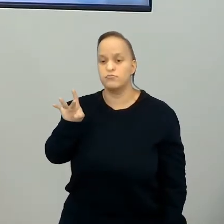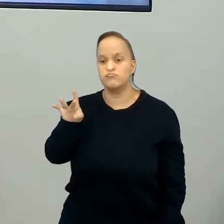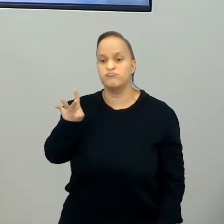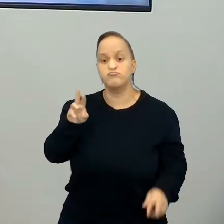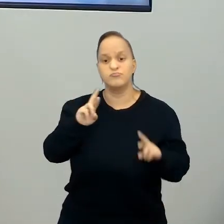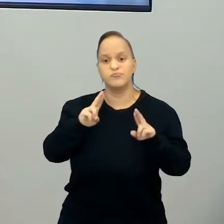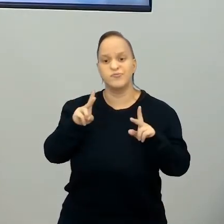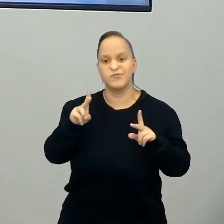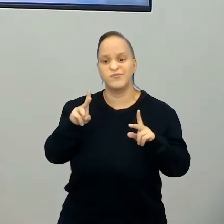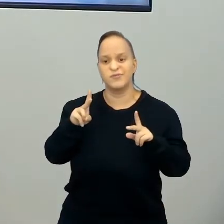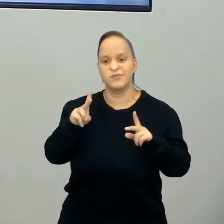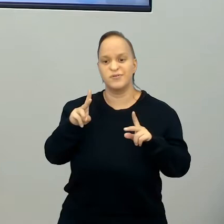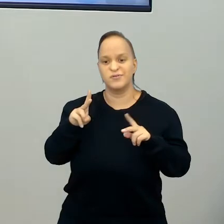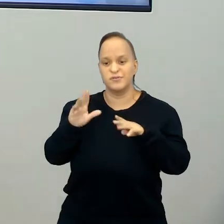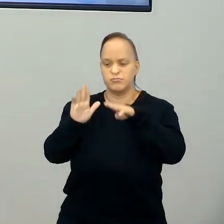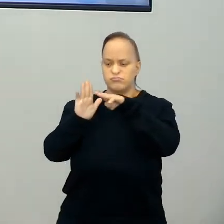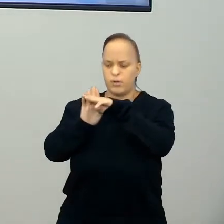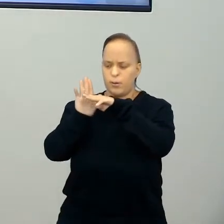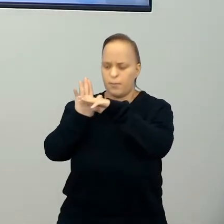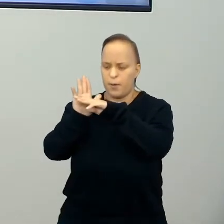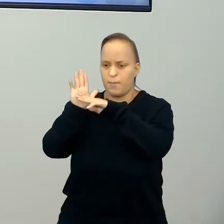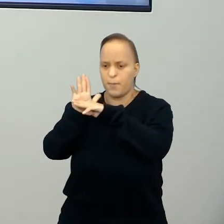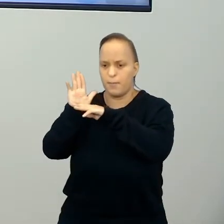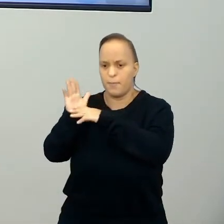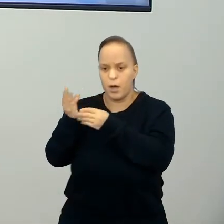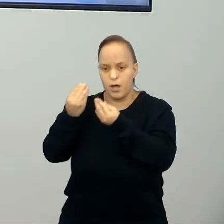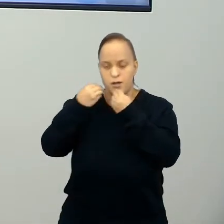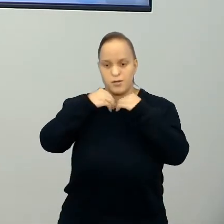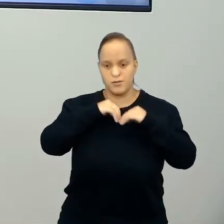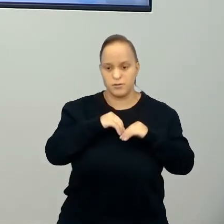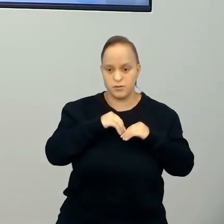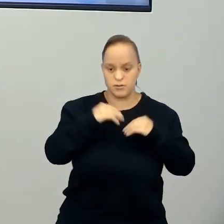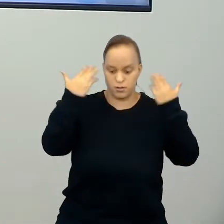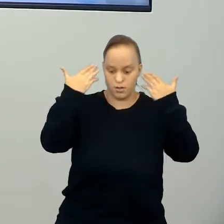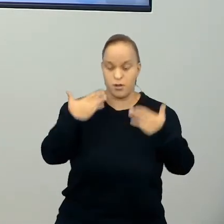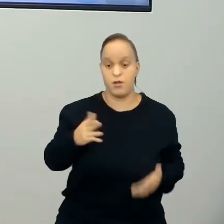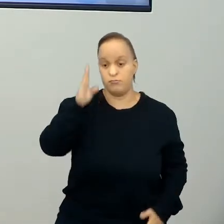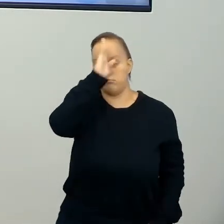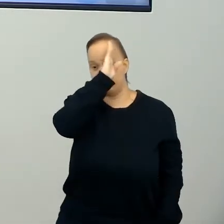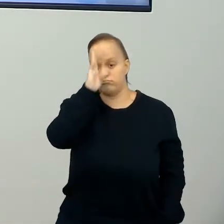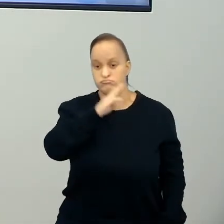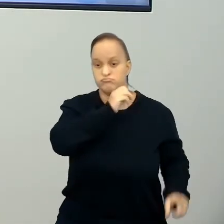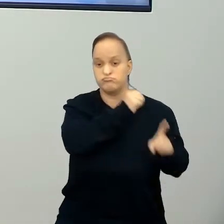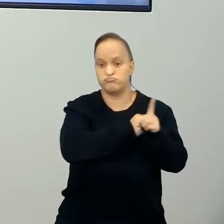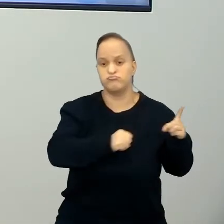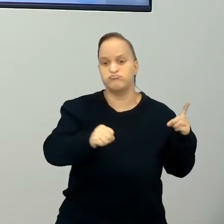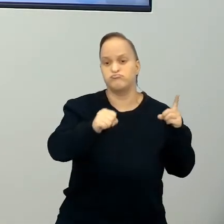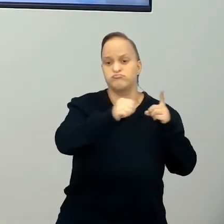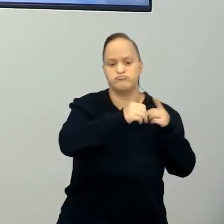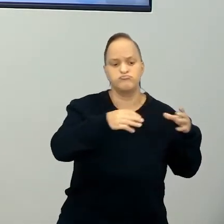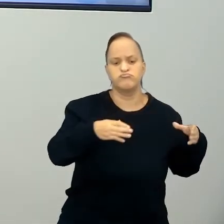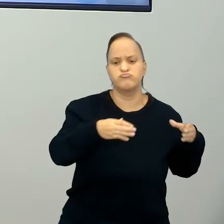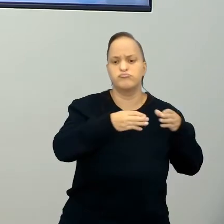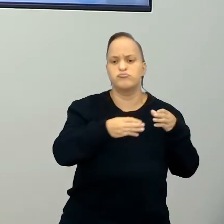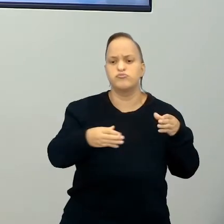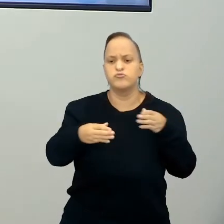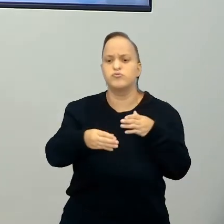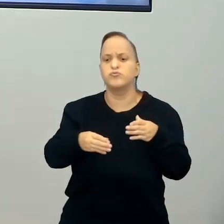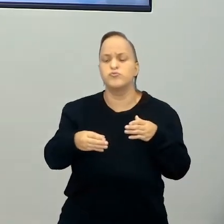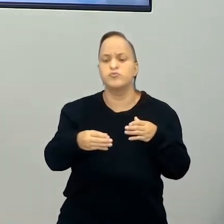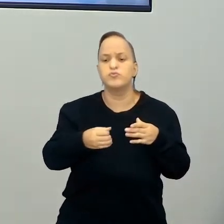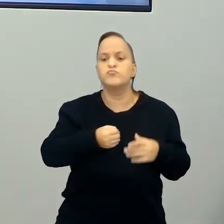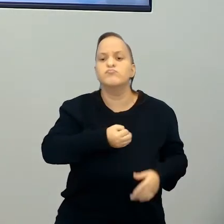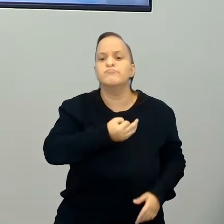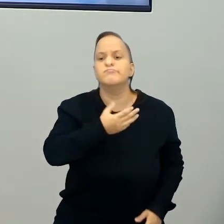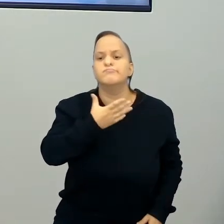fazem parte da minha vida, né? O fato de eu ser brasileira, a classe social que eu pertenço, tudo isso vão me ensinar e vão